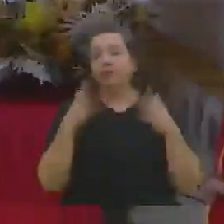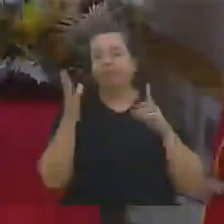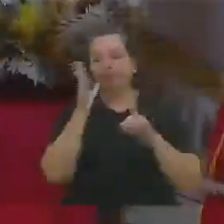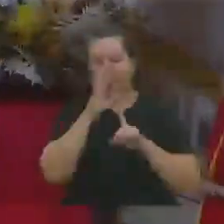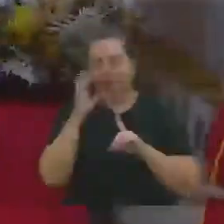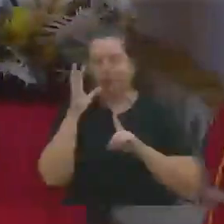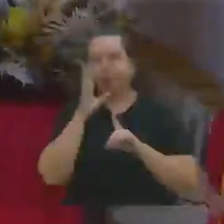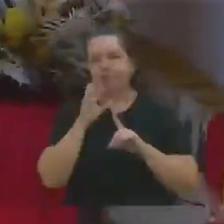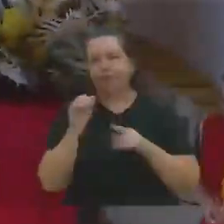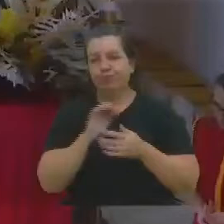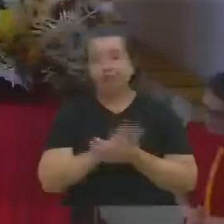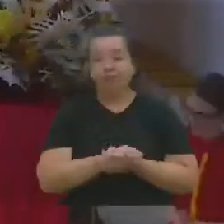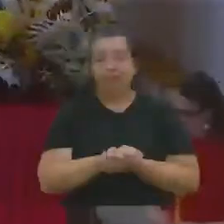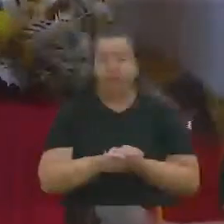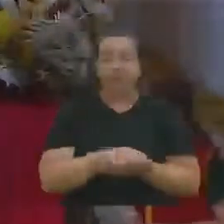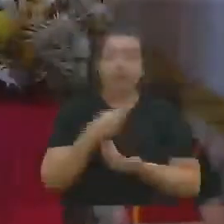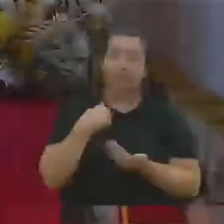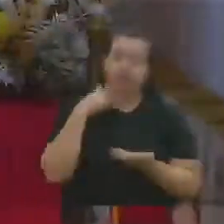atrair.